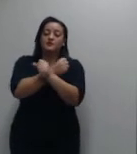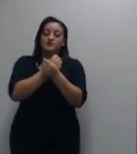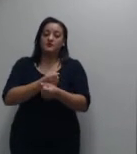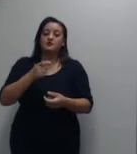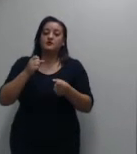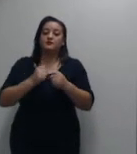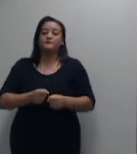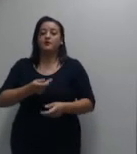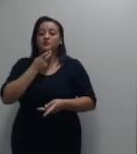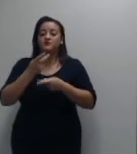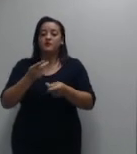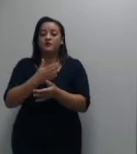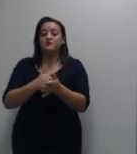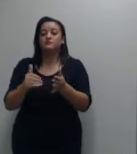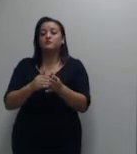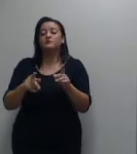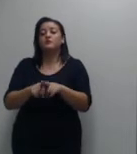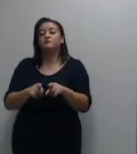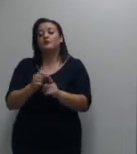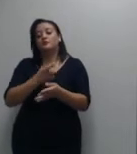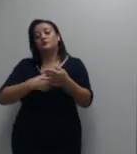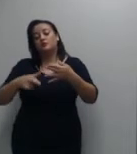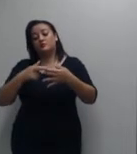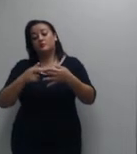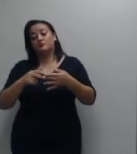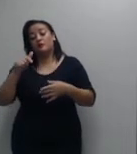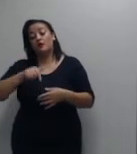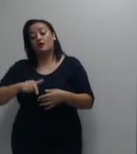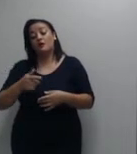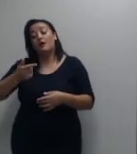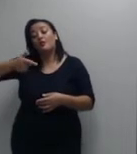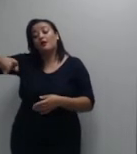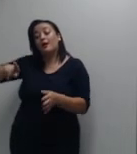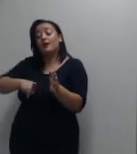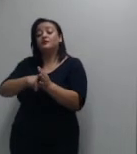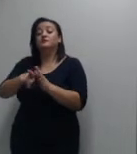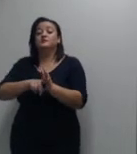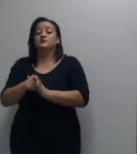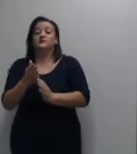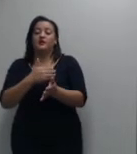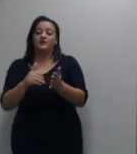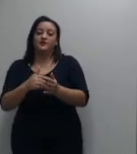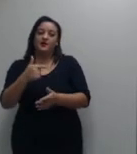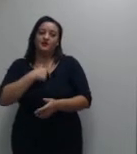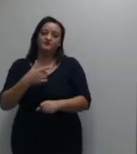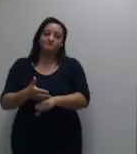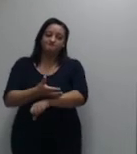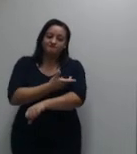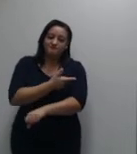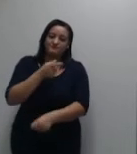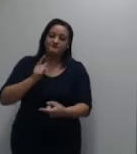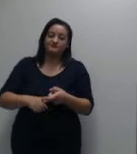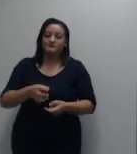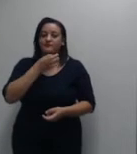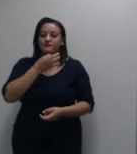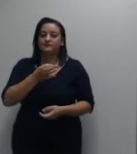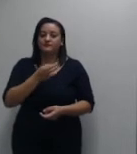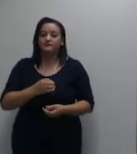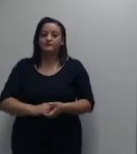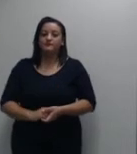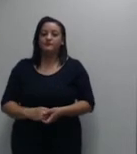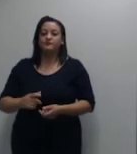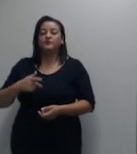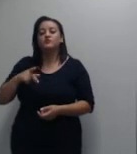Pode alegar tudo isso não recurso aquelas questões é fiquei sensibilizada com as alegações do nobre